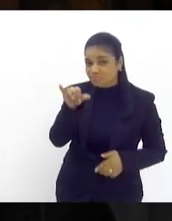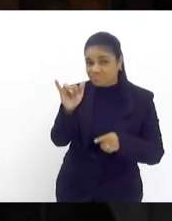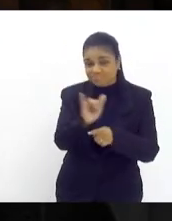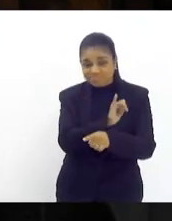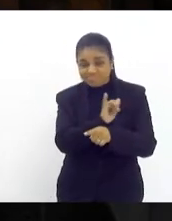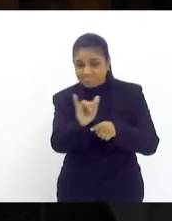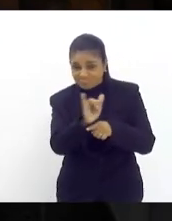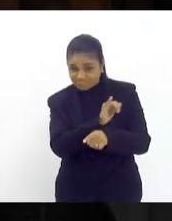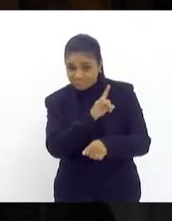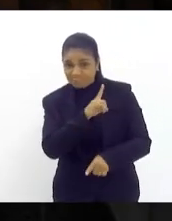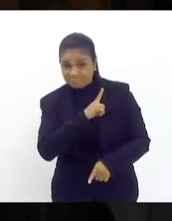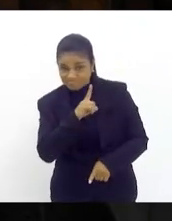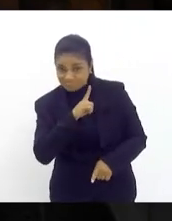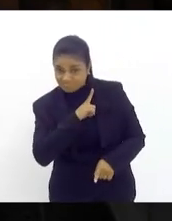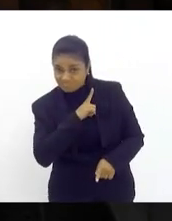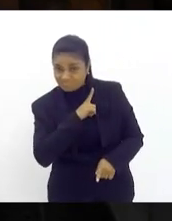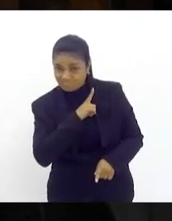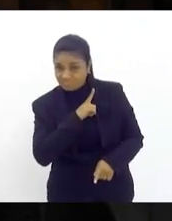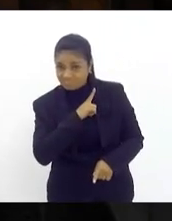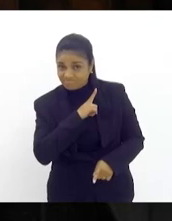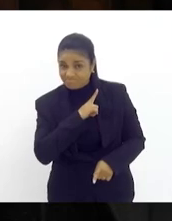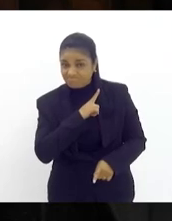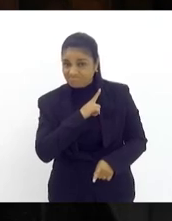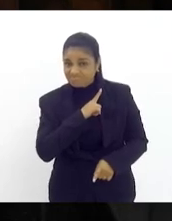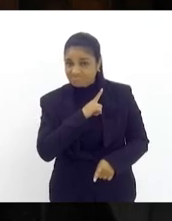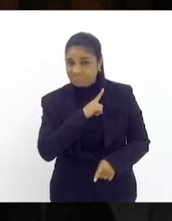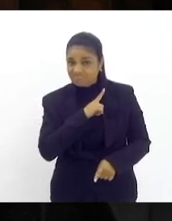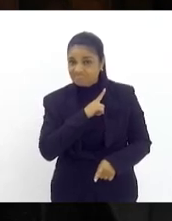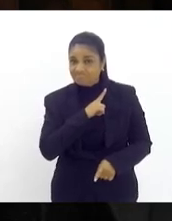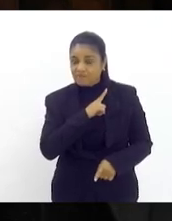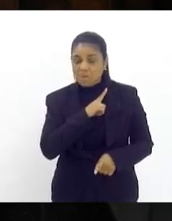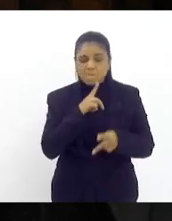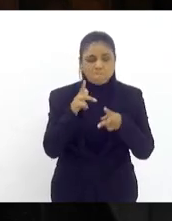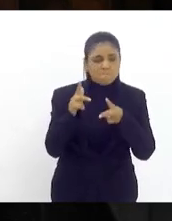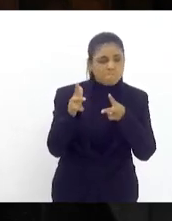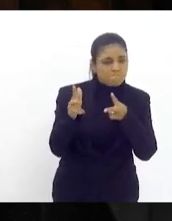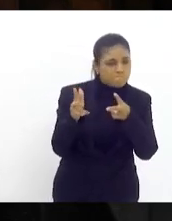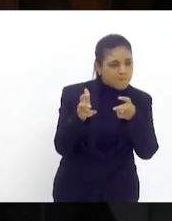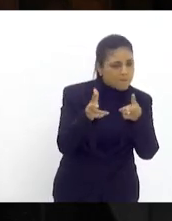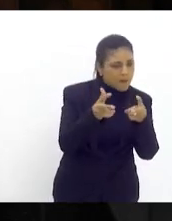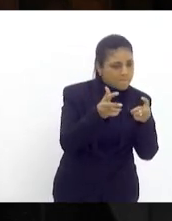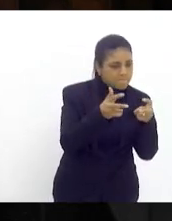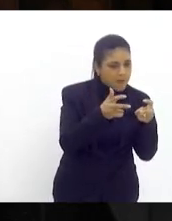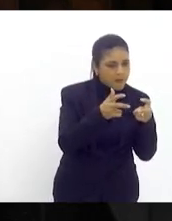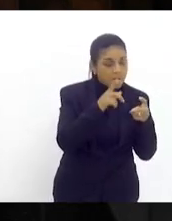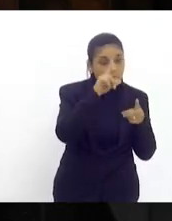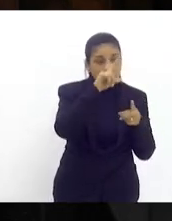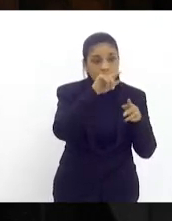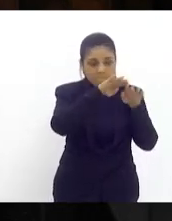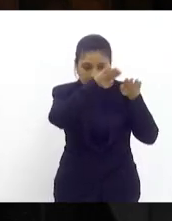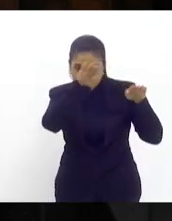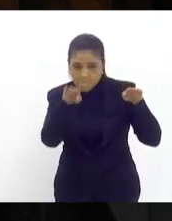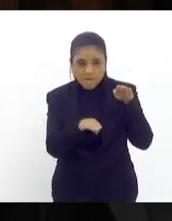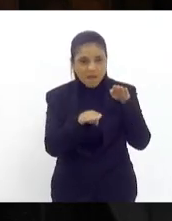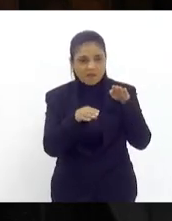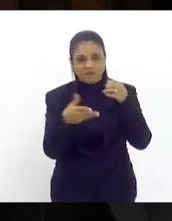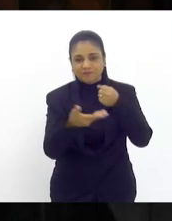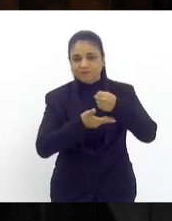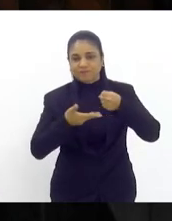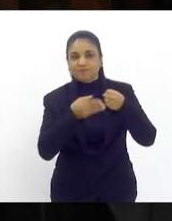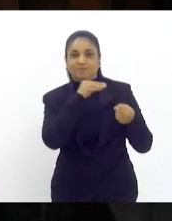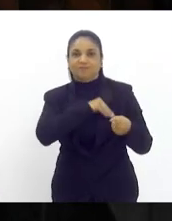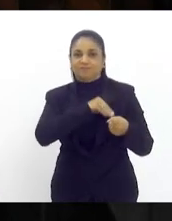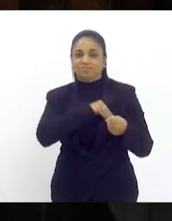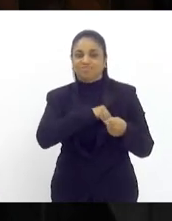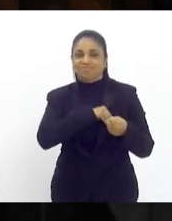que existem que percebem menos que o piso ganharão